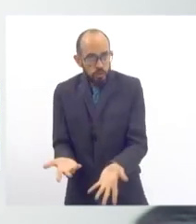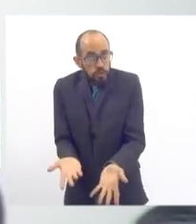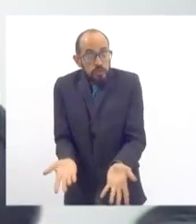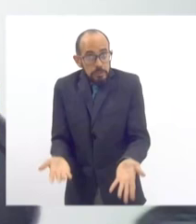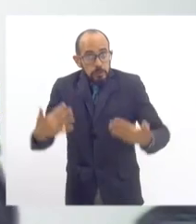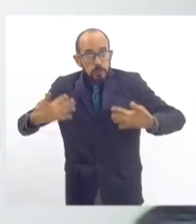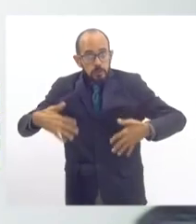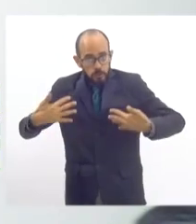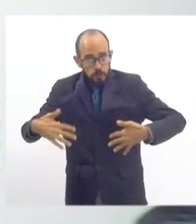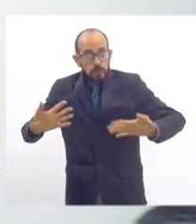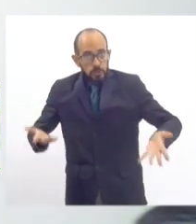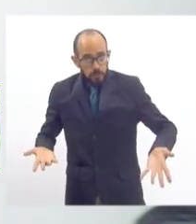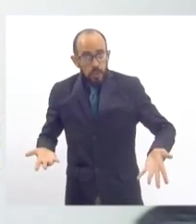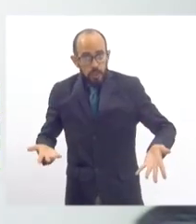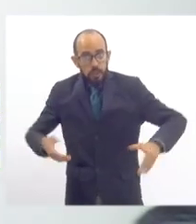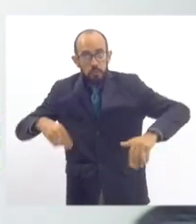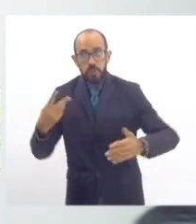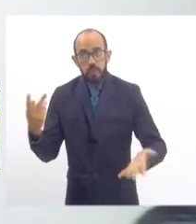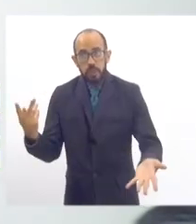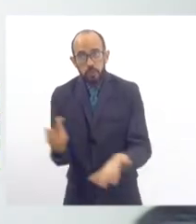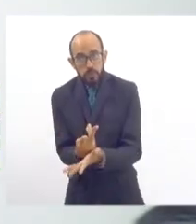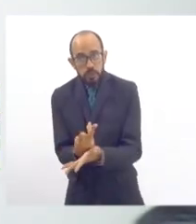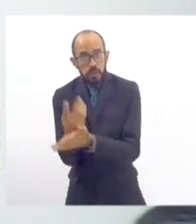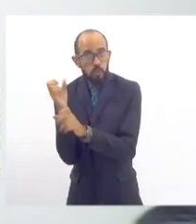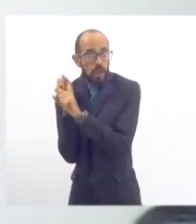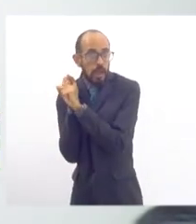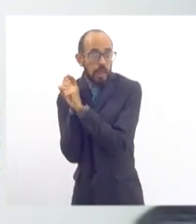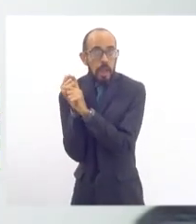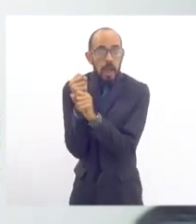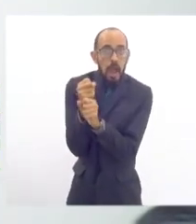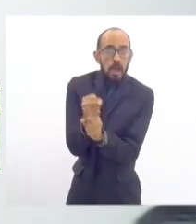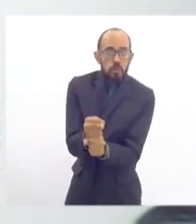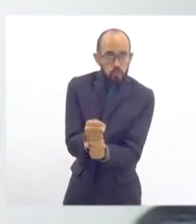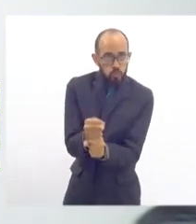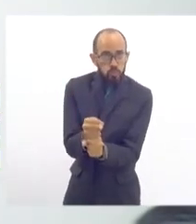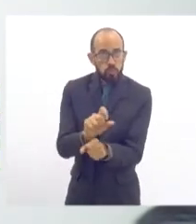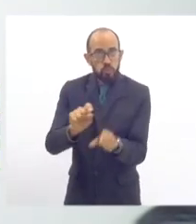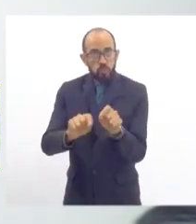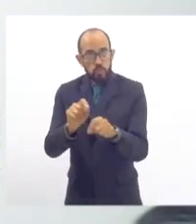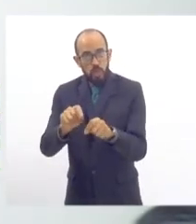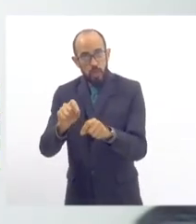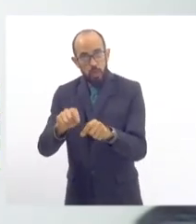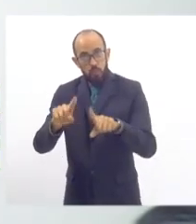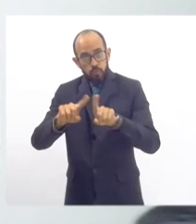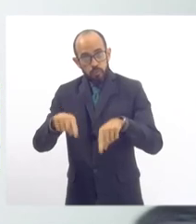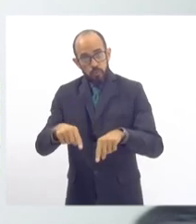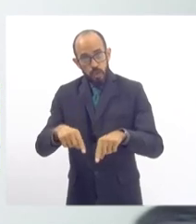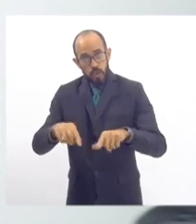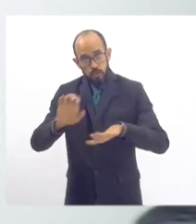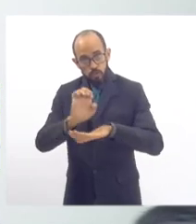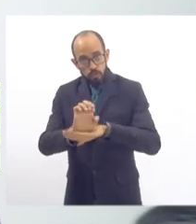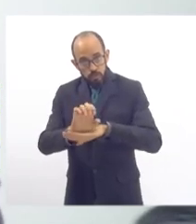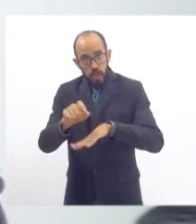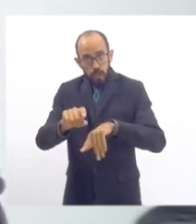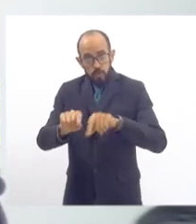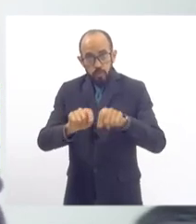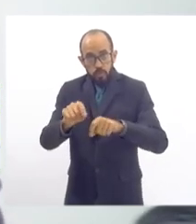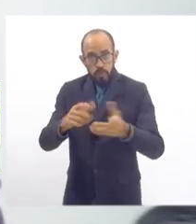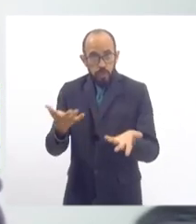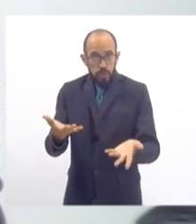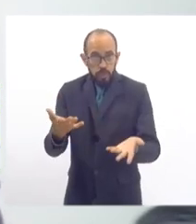O que não pode acontecer é o que passou anos acontecendo, não tem acontecido ainda com servidores estaduais, da